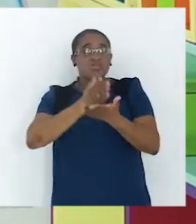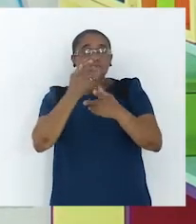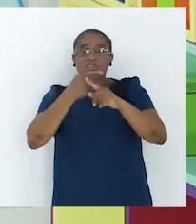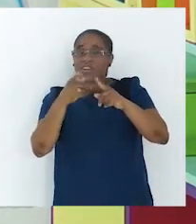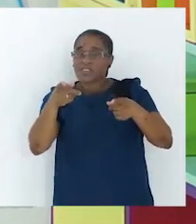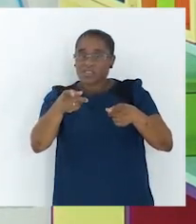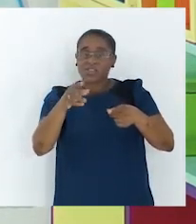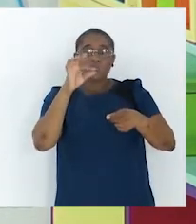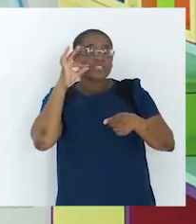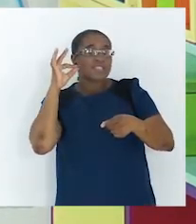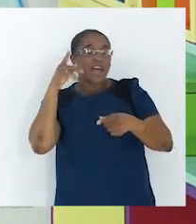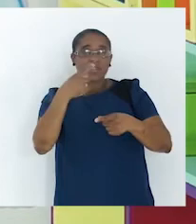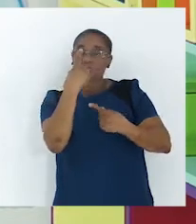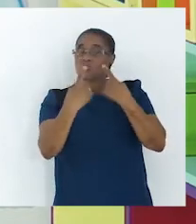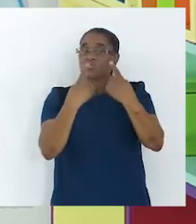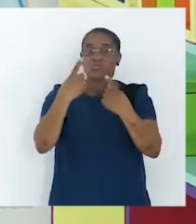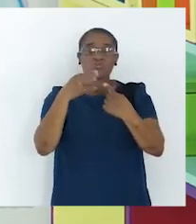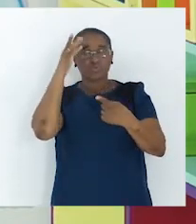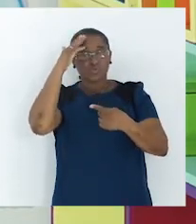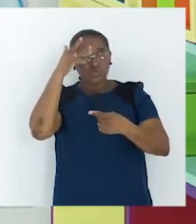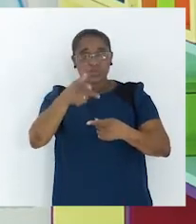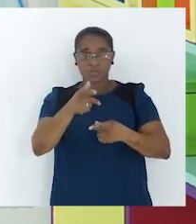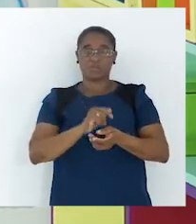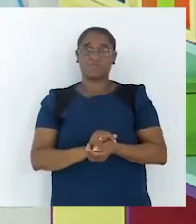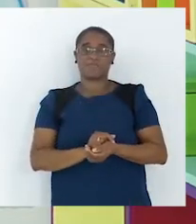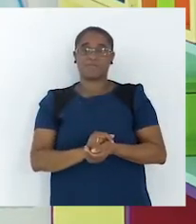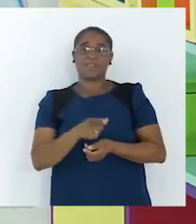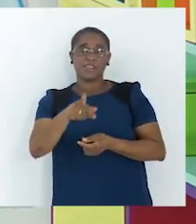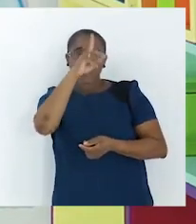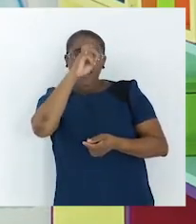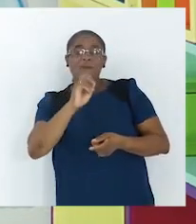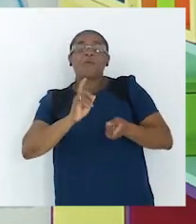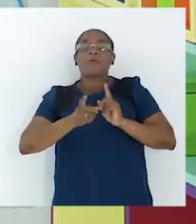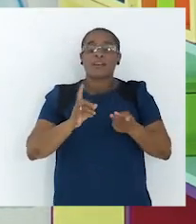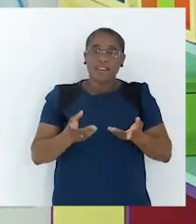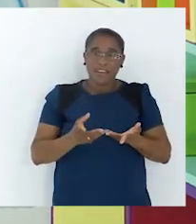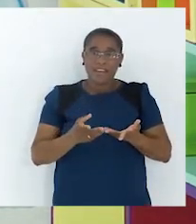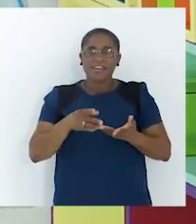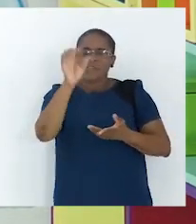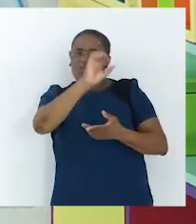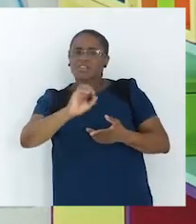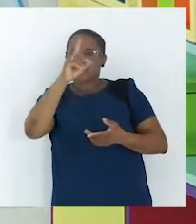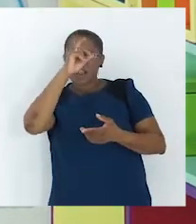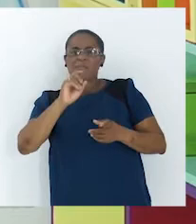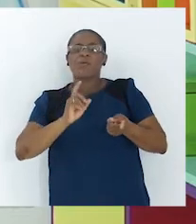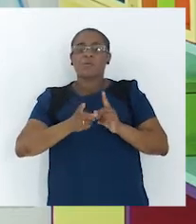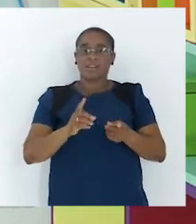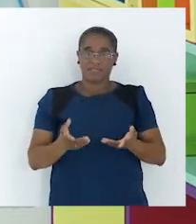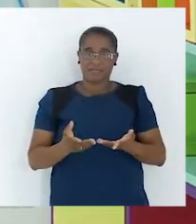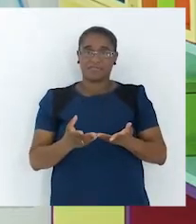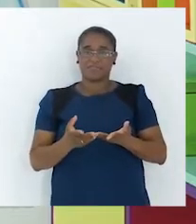diferem ensinar Domingos termos isso recorda-nos o que o que é que vocês estão e lembrar